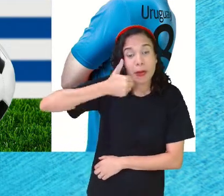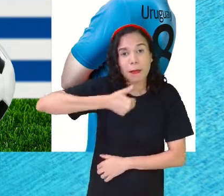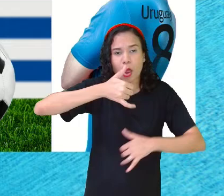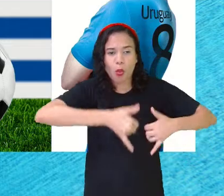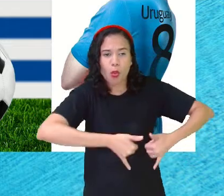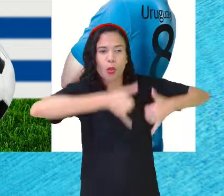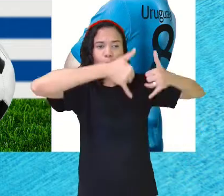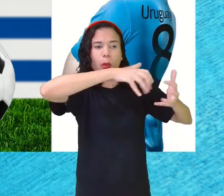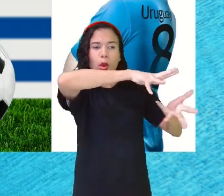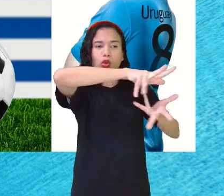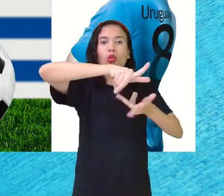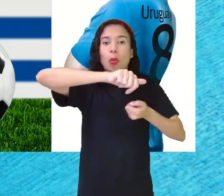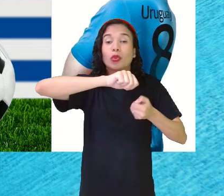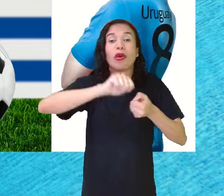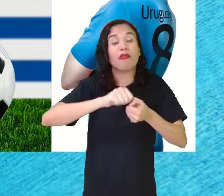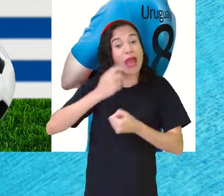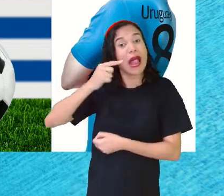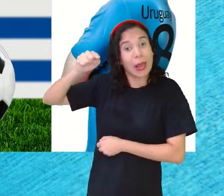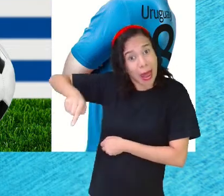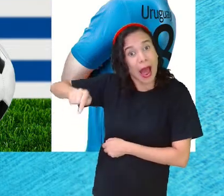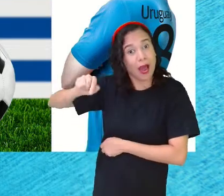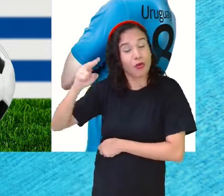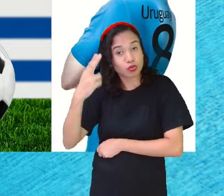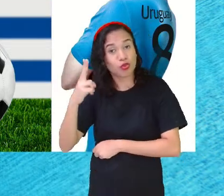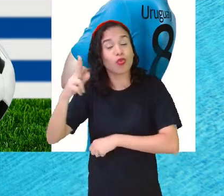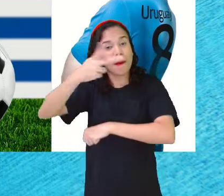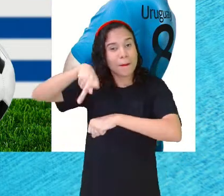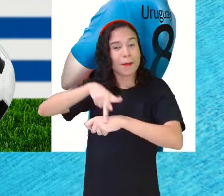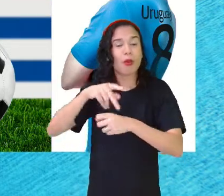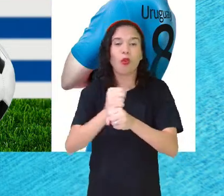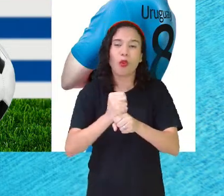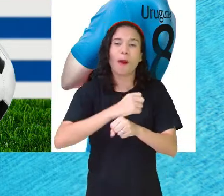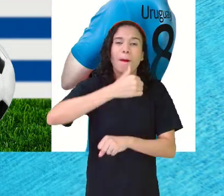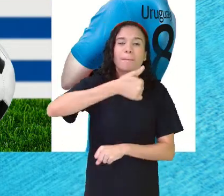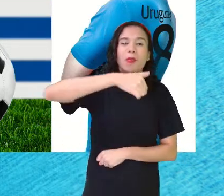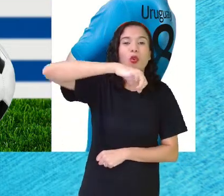Mundo foi realizada lá no Uruguai, no ano de